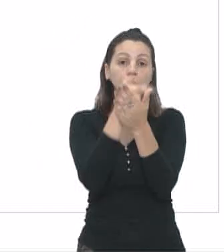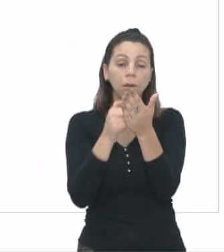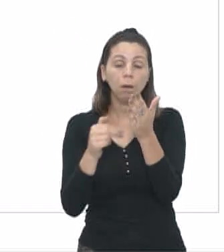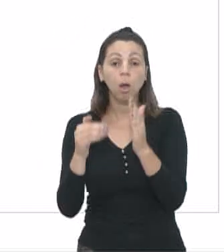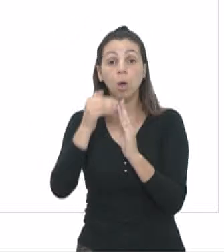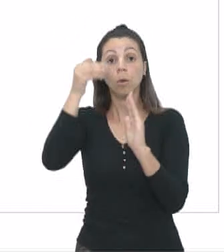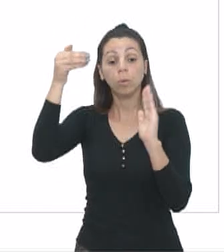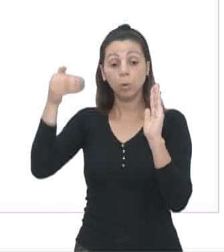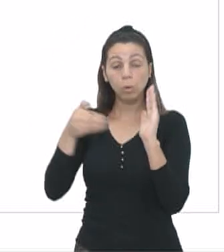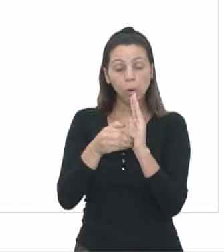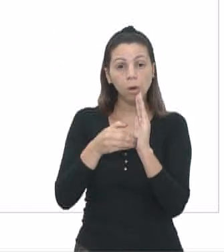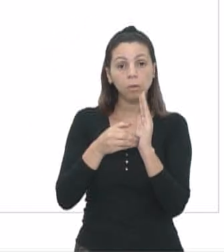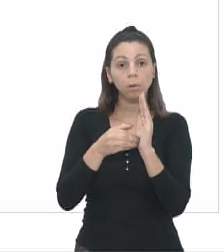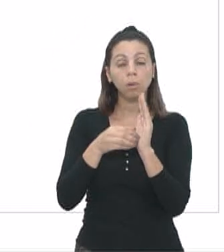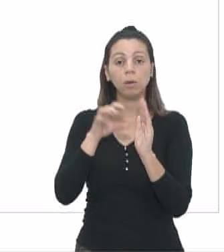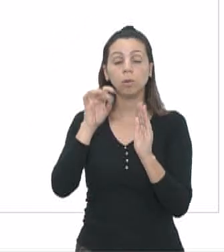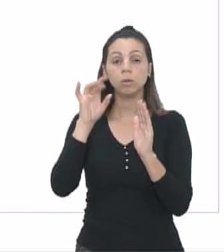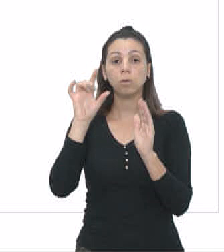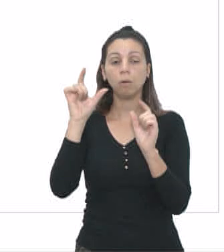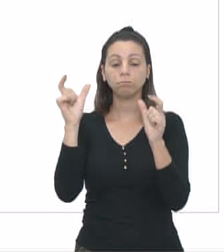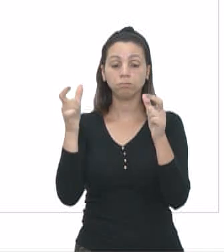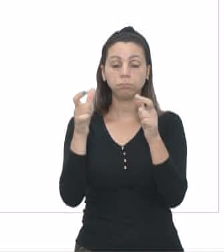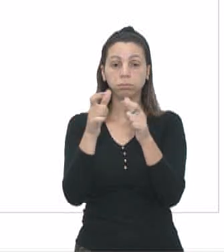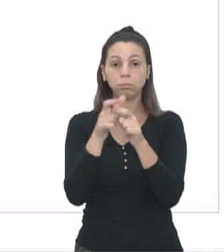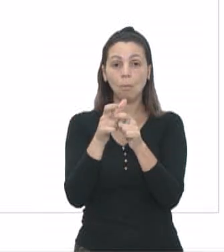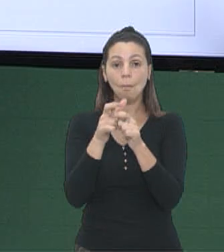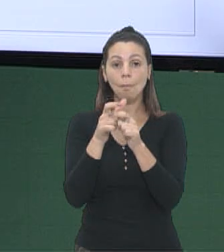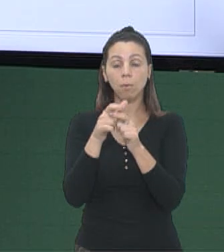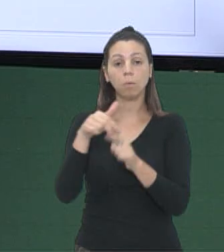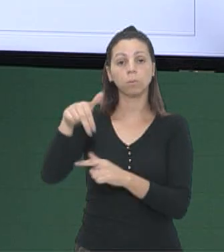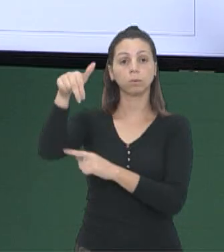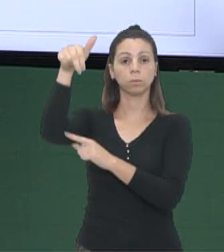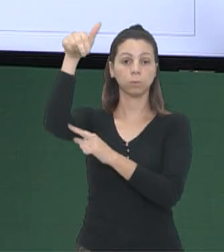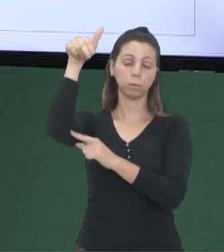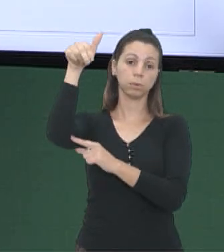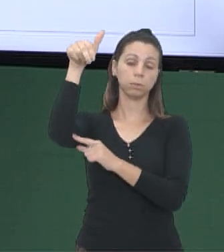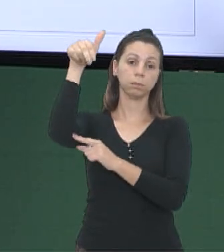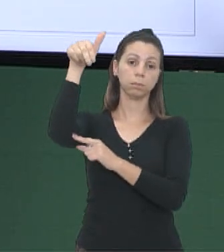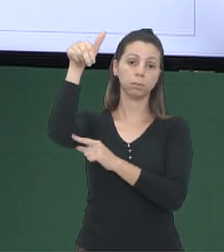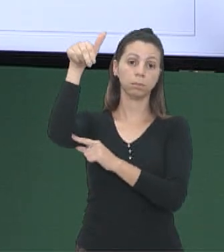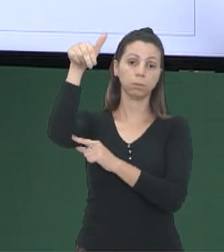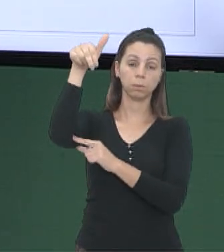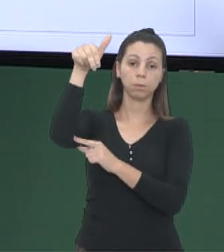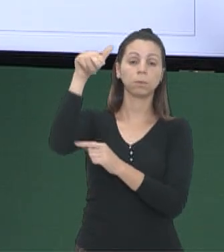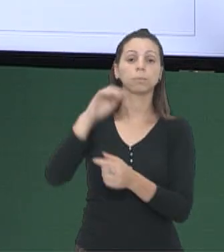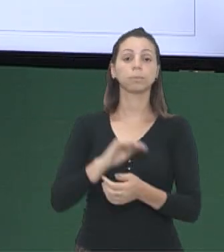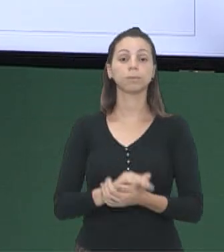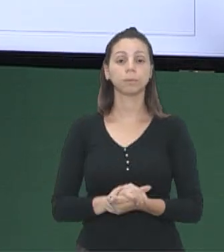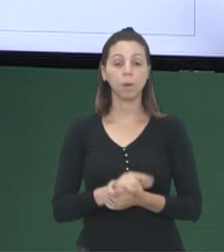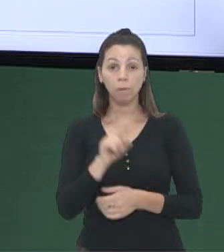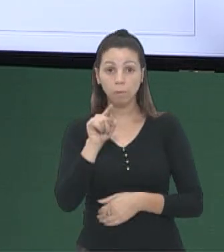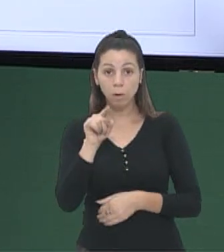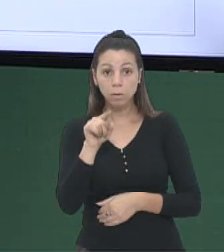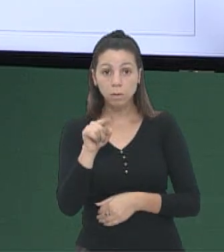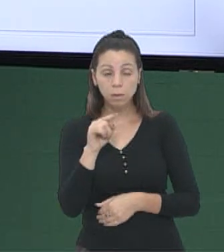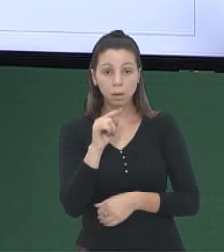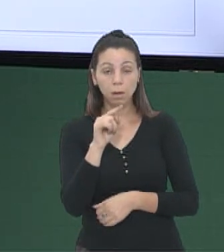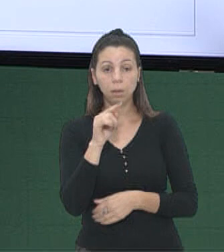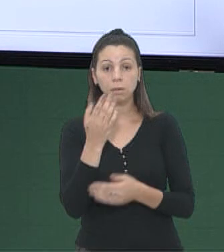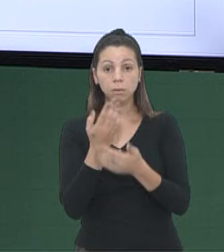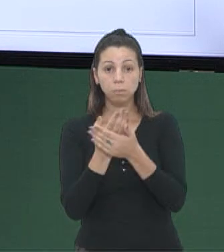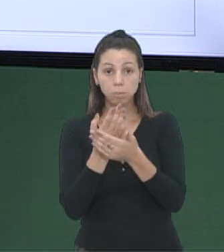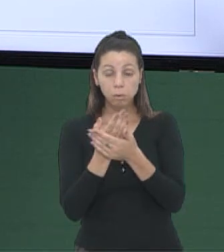nós temos ali apenas uma pequena parte da rosa dos ventos que nos indica o norte. E a partir do fato de você, estudante, saber onde é o